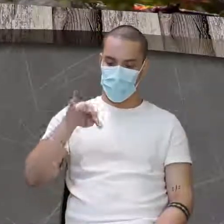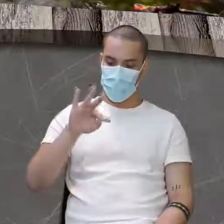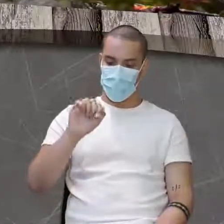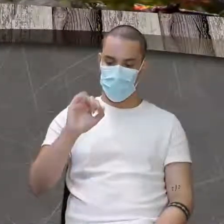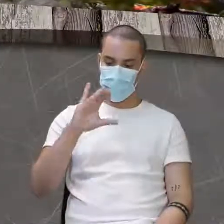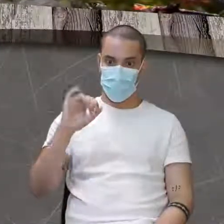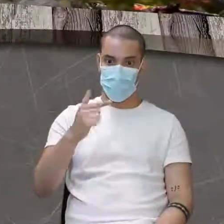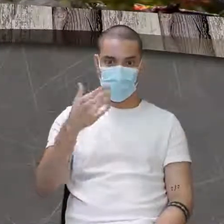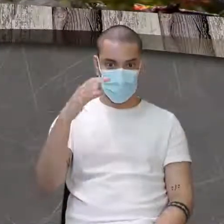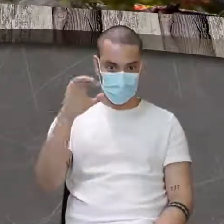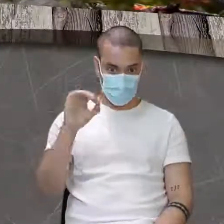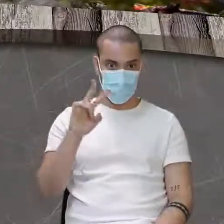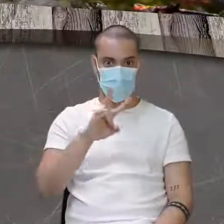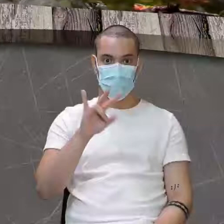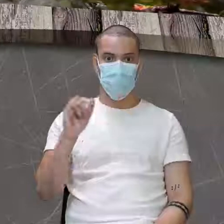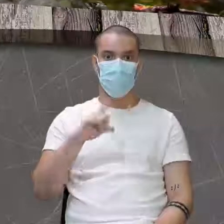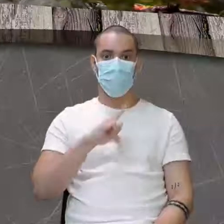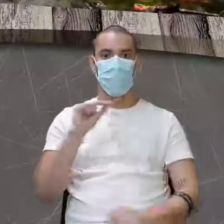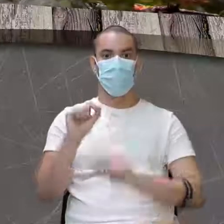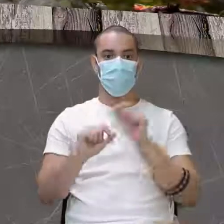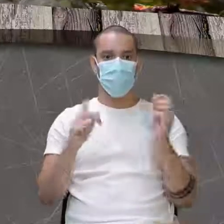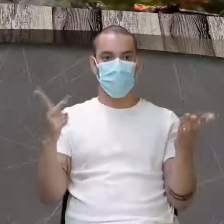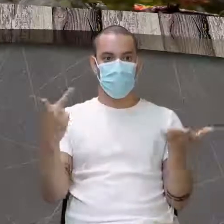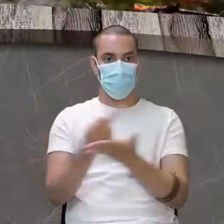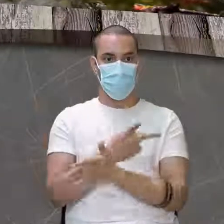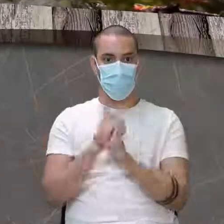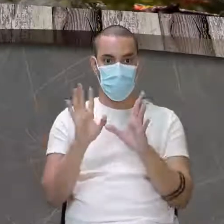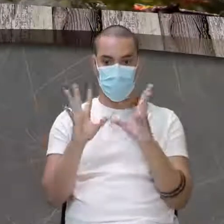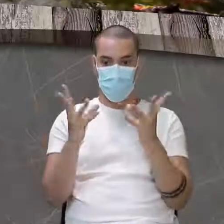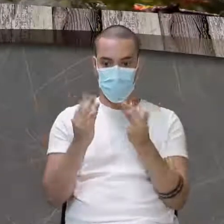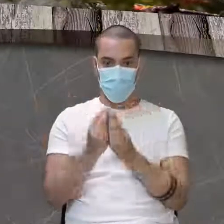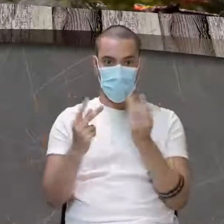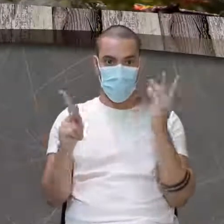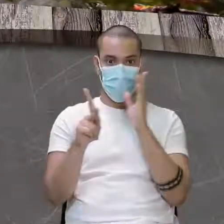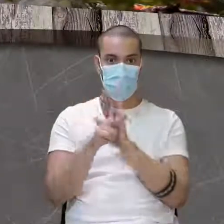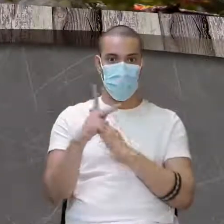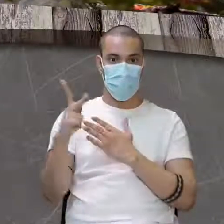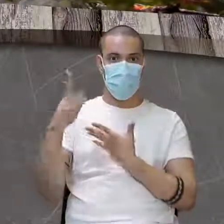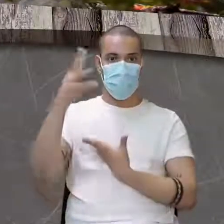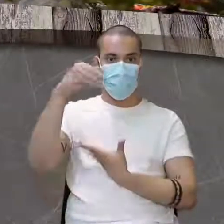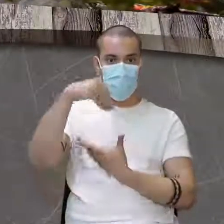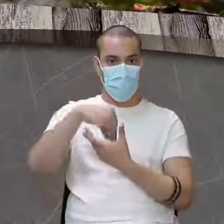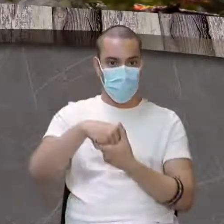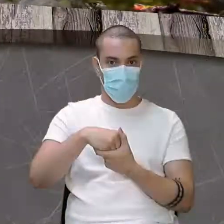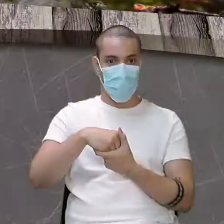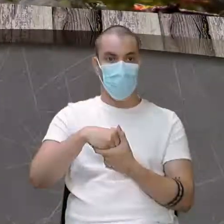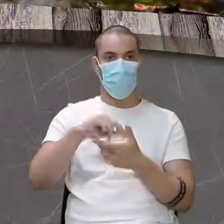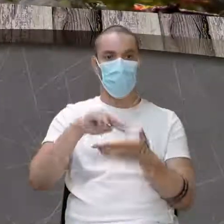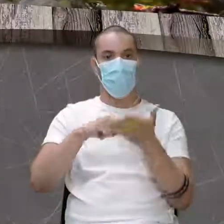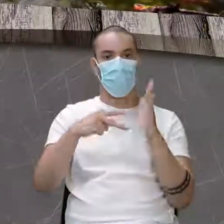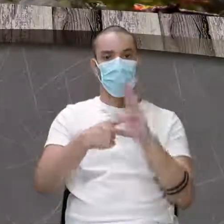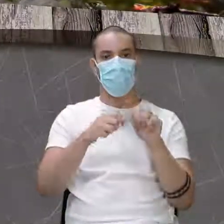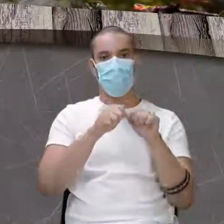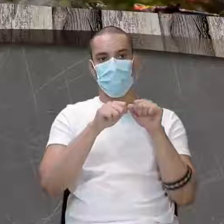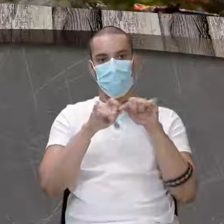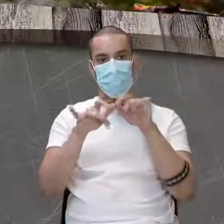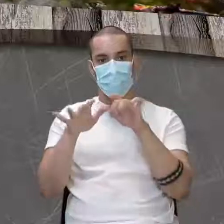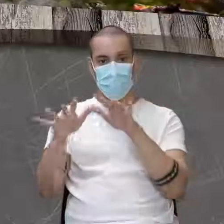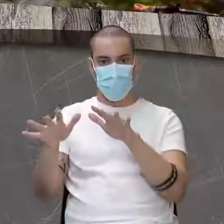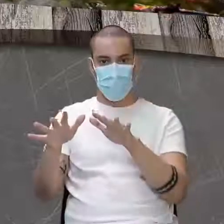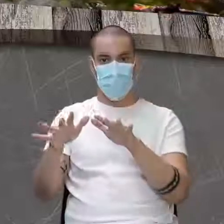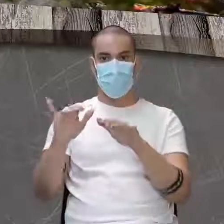reações químicas de fermentação vão estar fazendo com que aquelas moléculas orgânicas sejam transformadas em